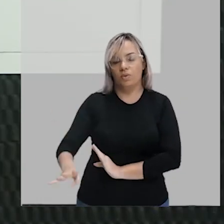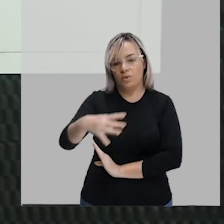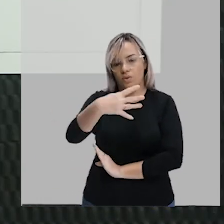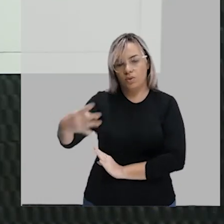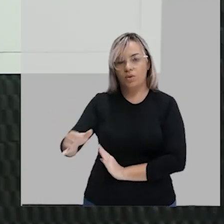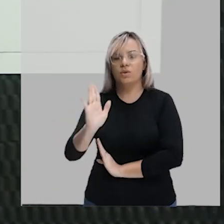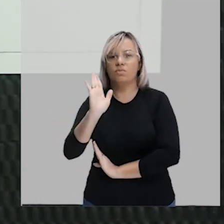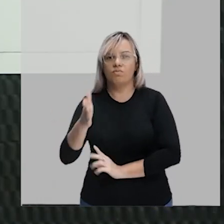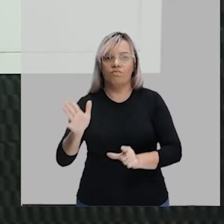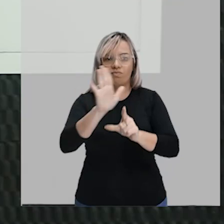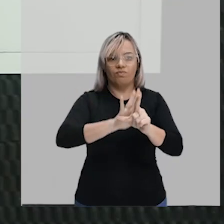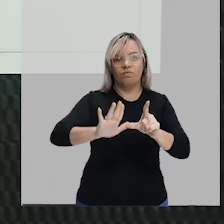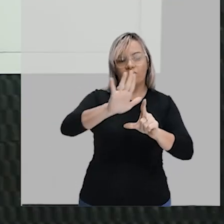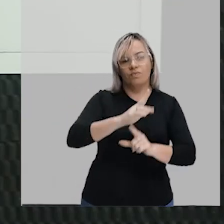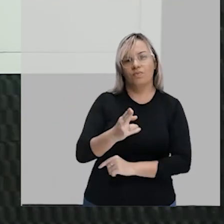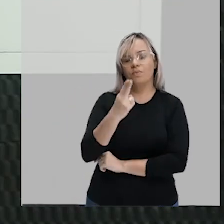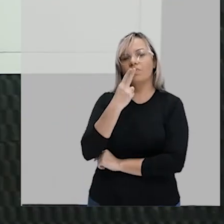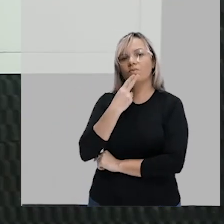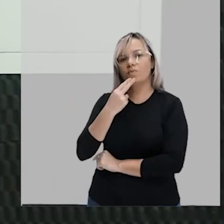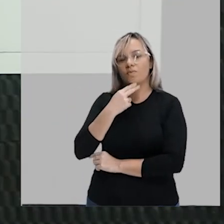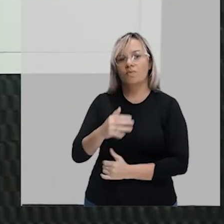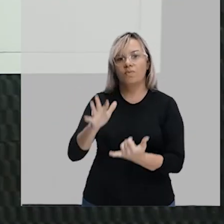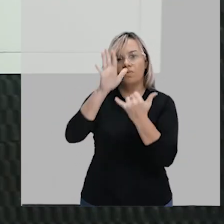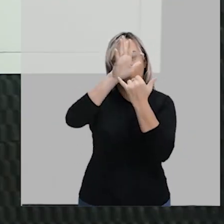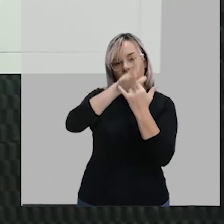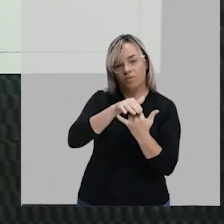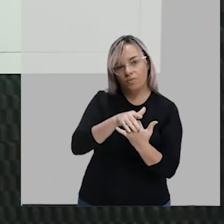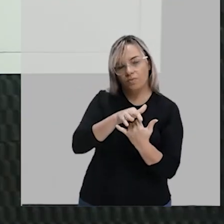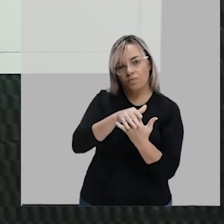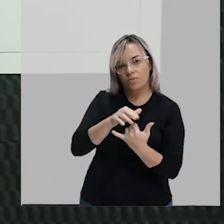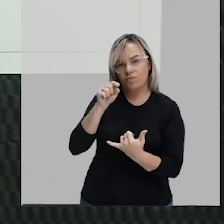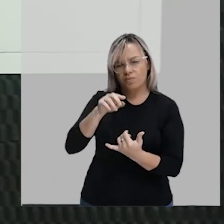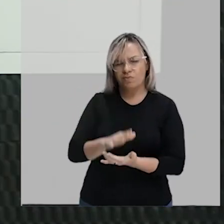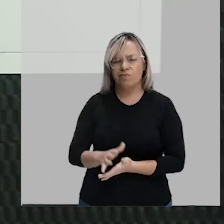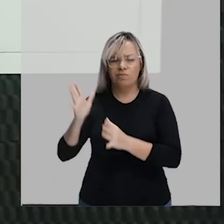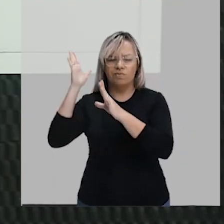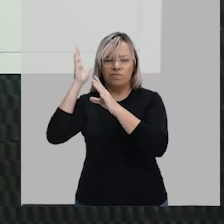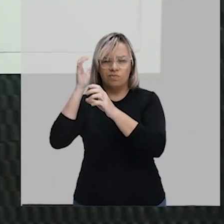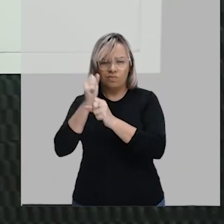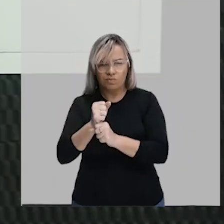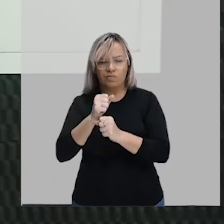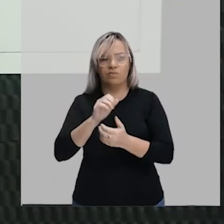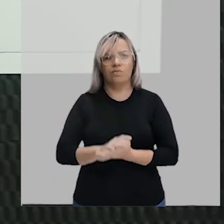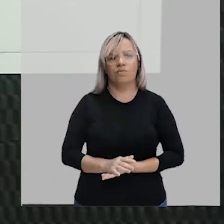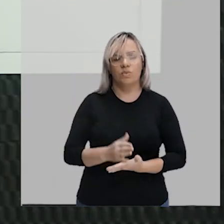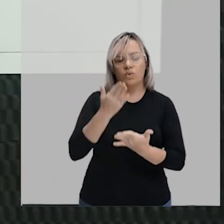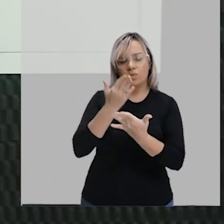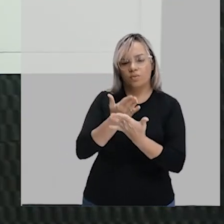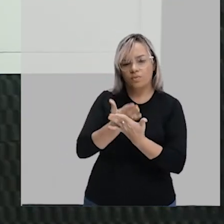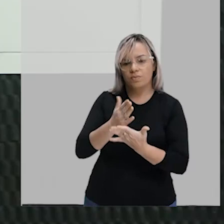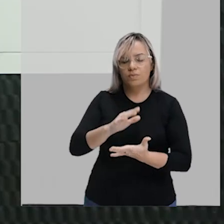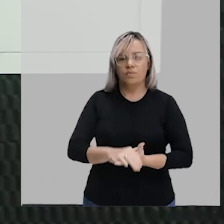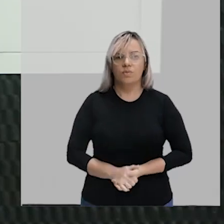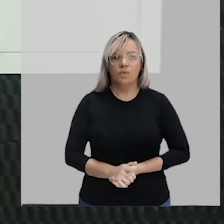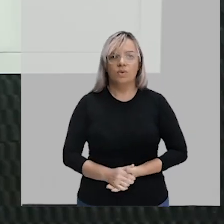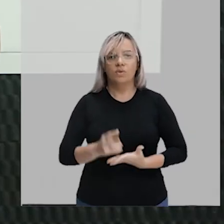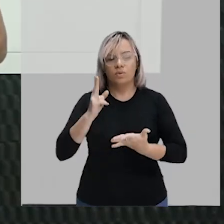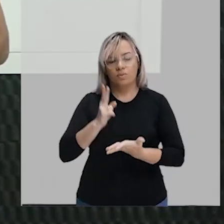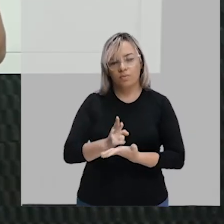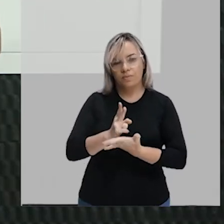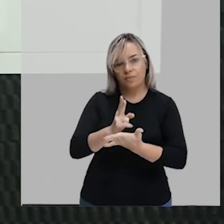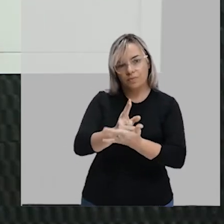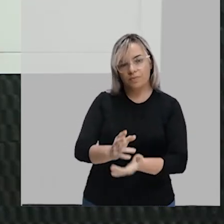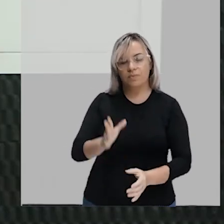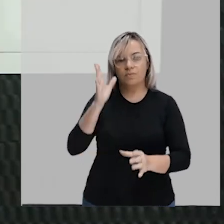lá na plataforma Gonçalves Dias, no canal do YouTube, né? Dê uma olhada lá, atualize seus estudos. Então, dando continuidade